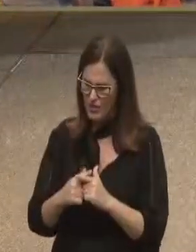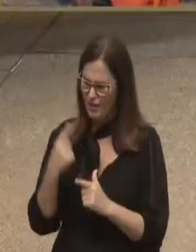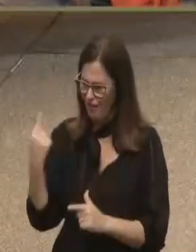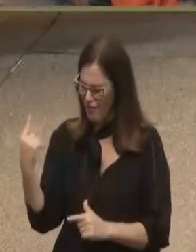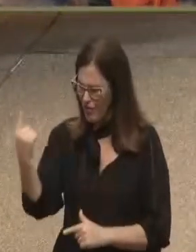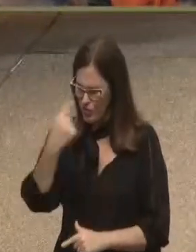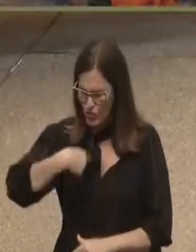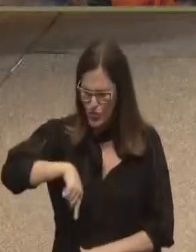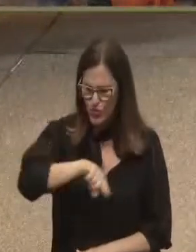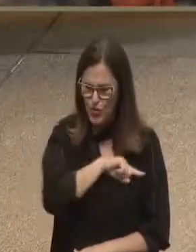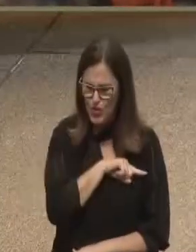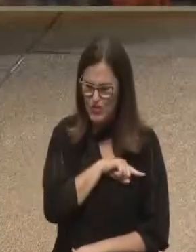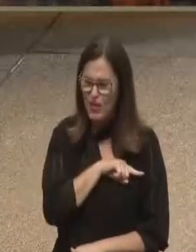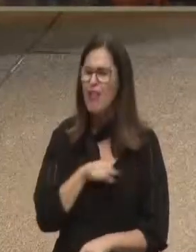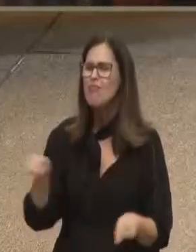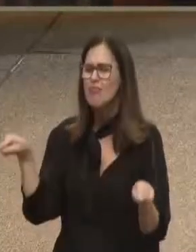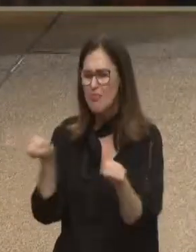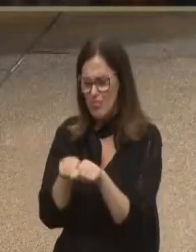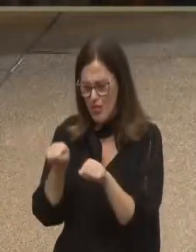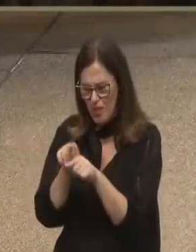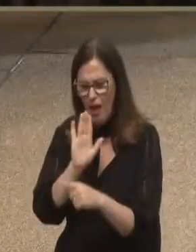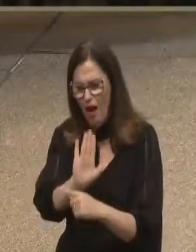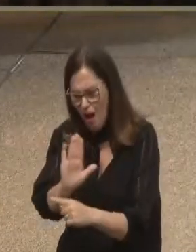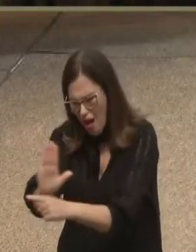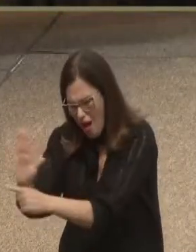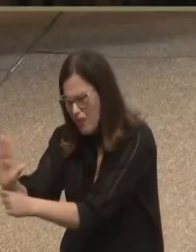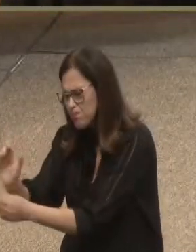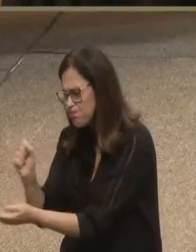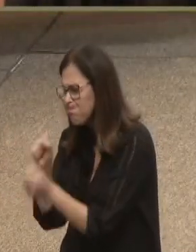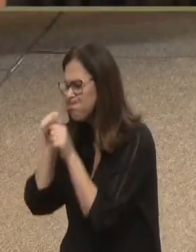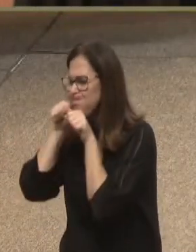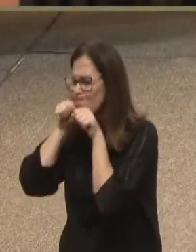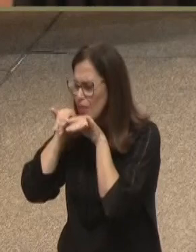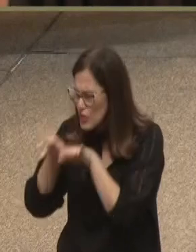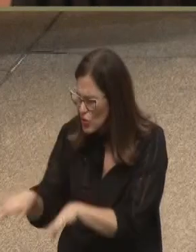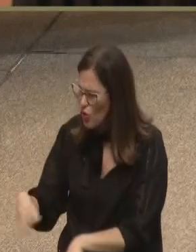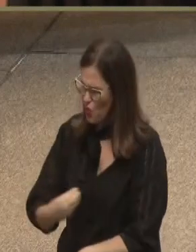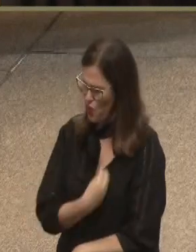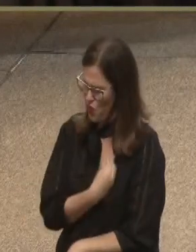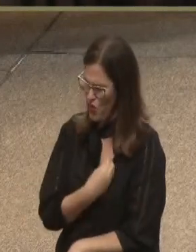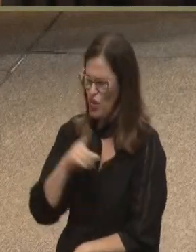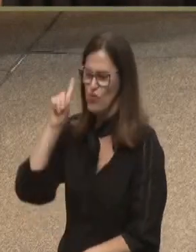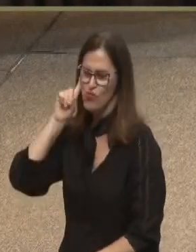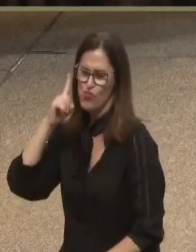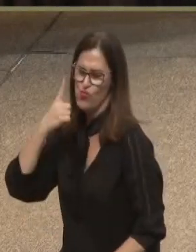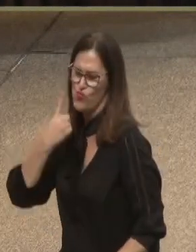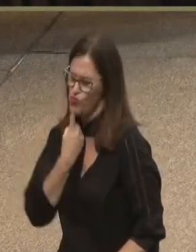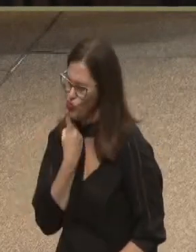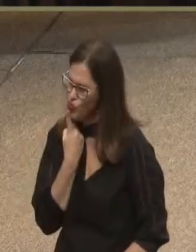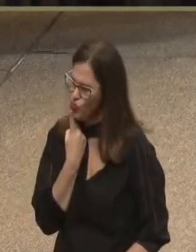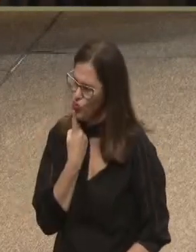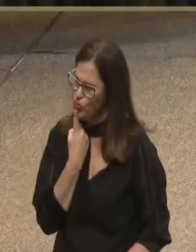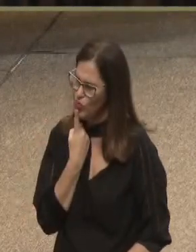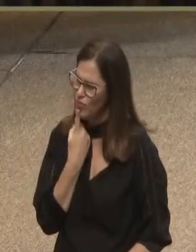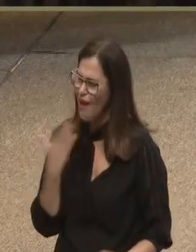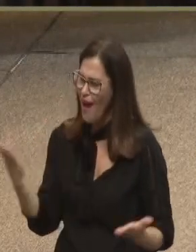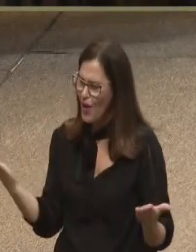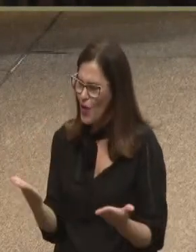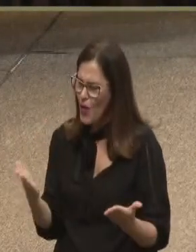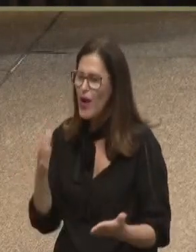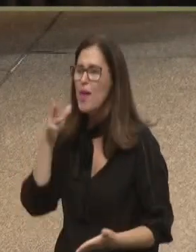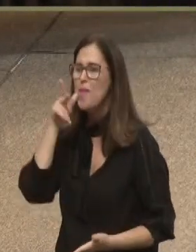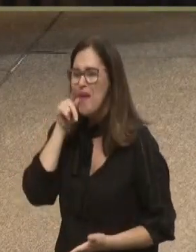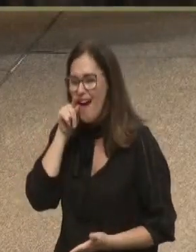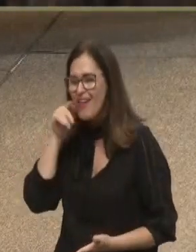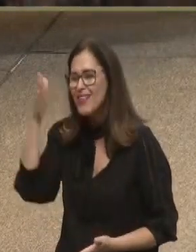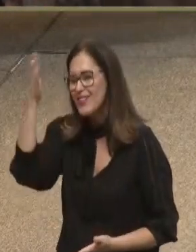nós, estejamos também ajudando e sendo bênção na vida desses nossos queridos irmãos. E agora, Pai, o Senhor